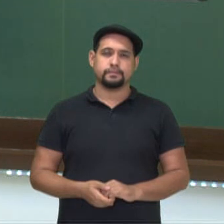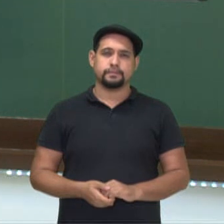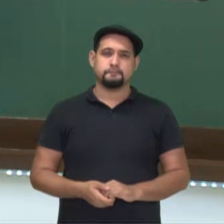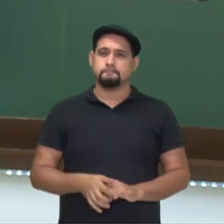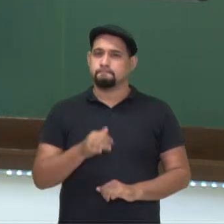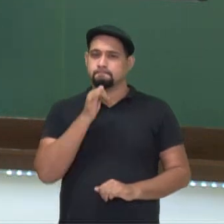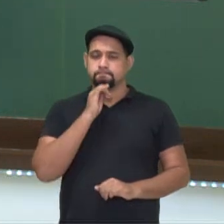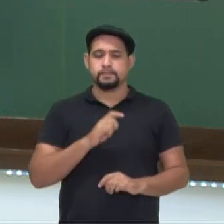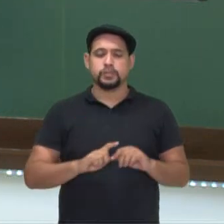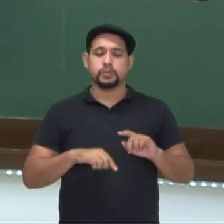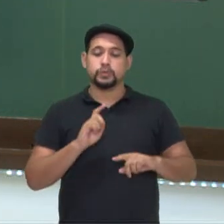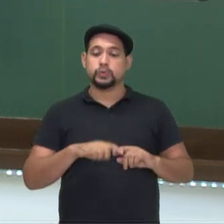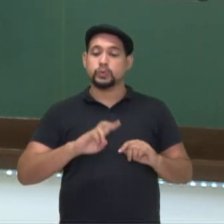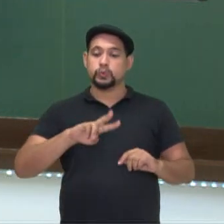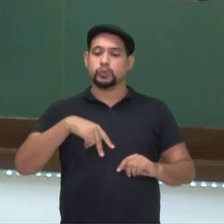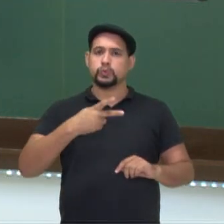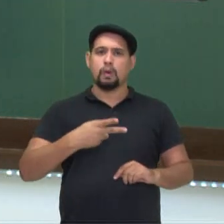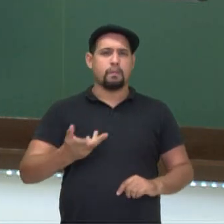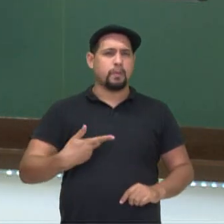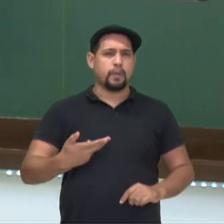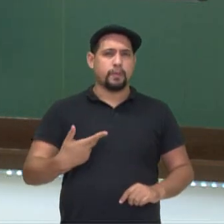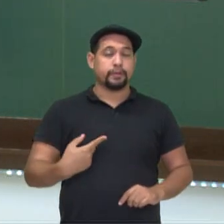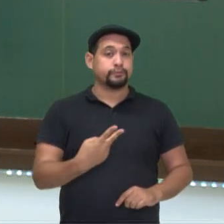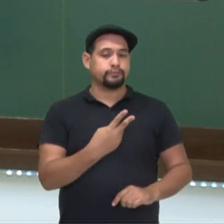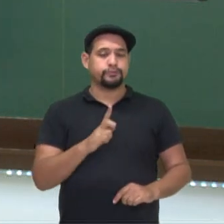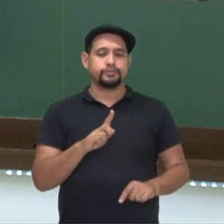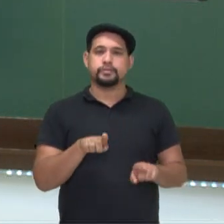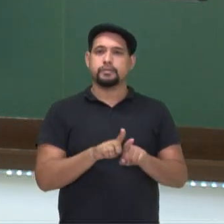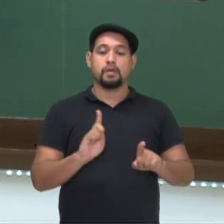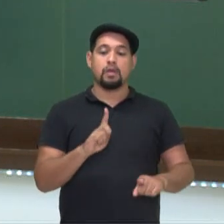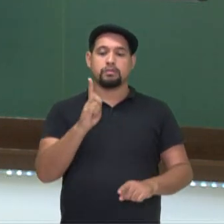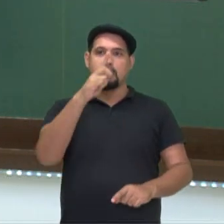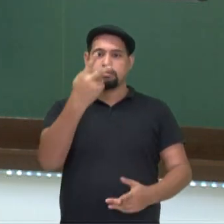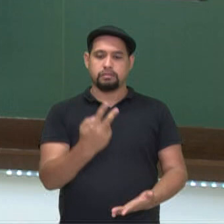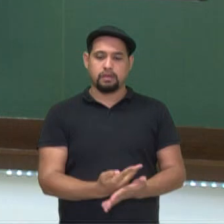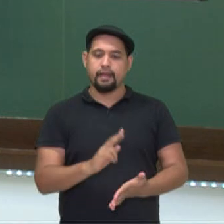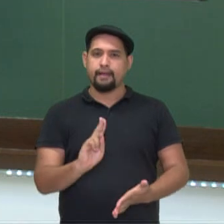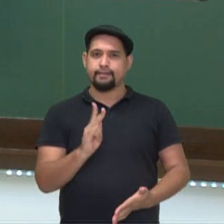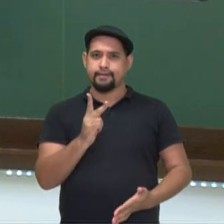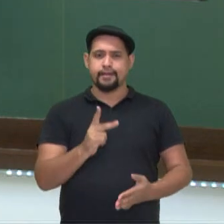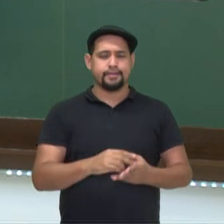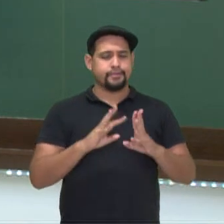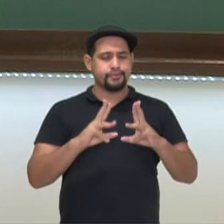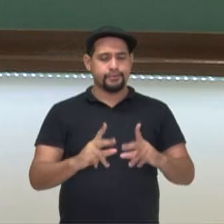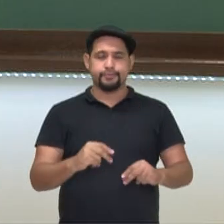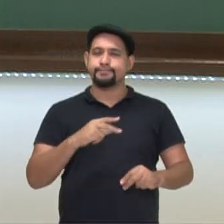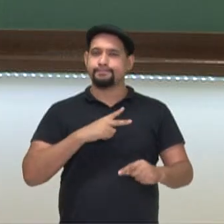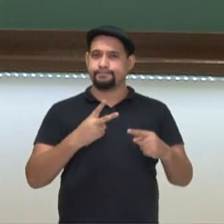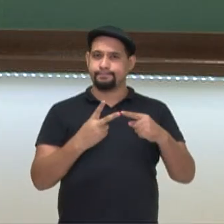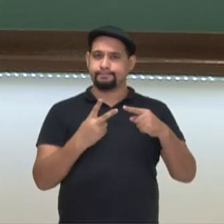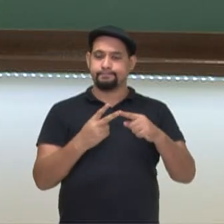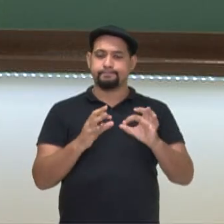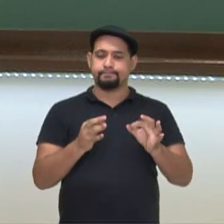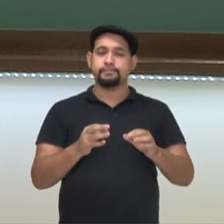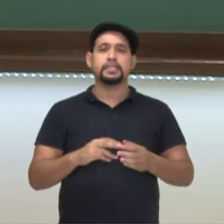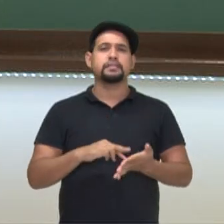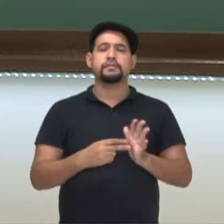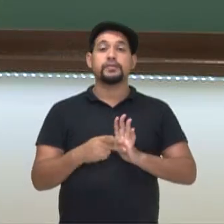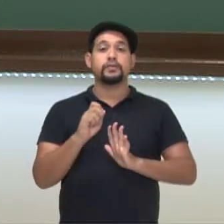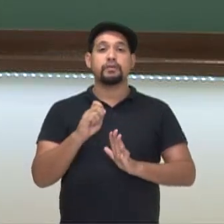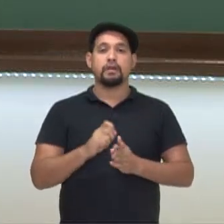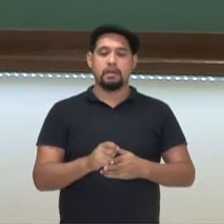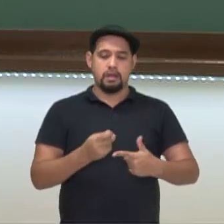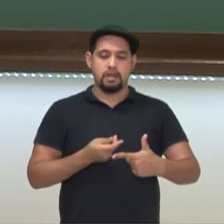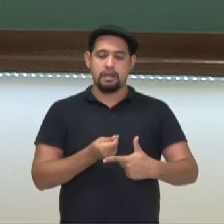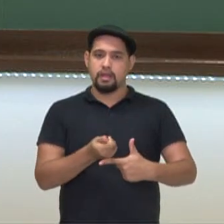Então, ó, produto do dobro da aceleração da gravidade, 2G, pela altura da queda, H. Então, está tudo dentro da raiz quadrada. Essa é uma expressão